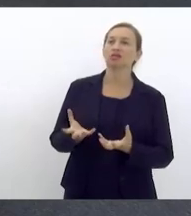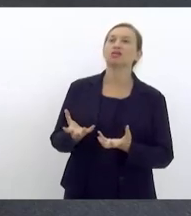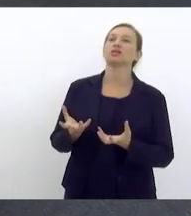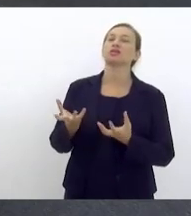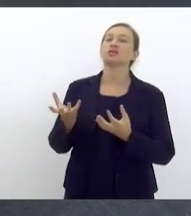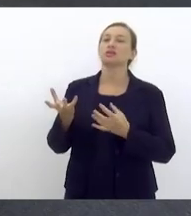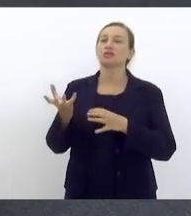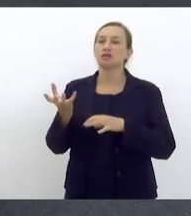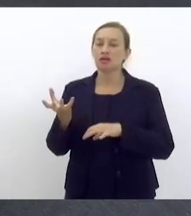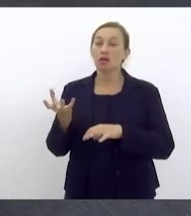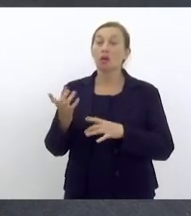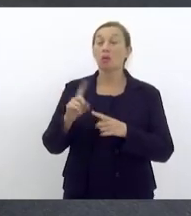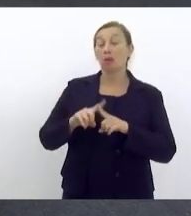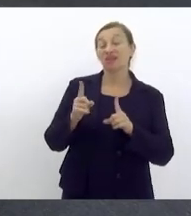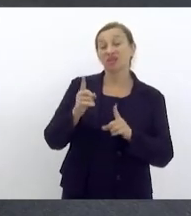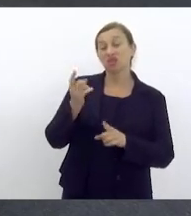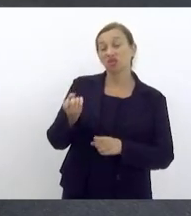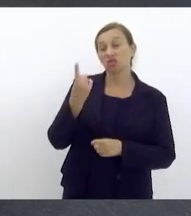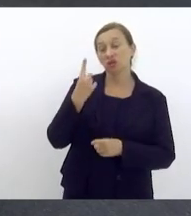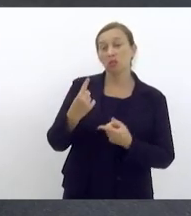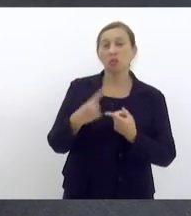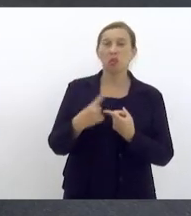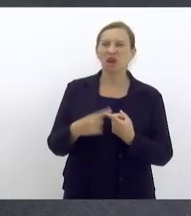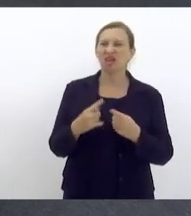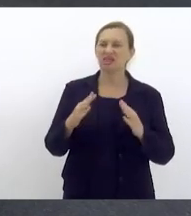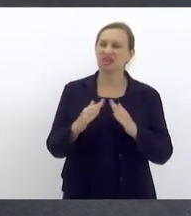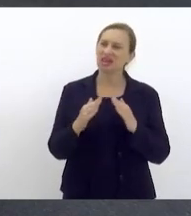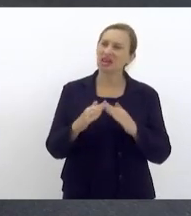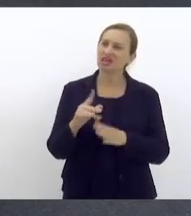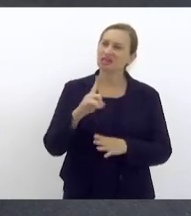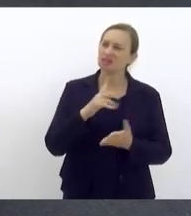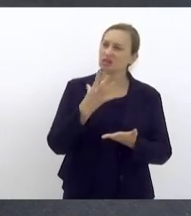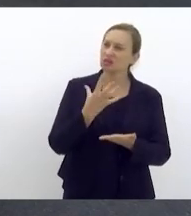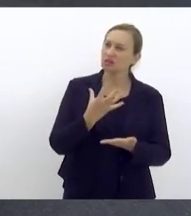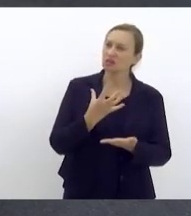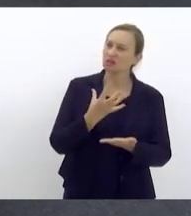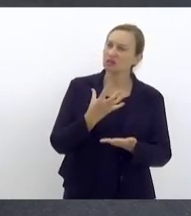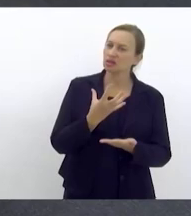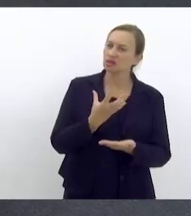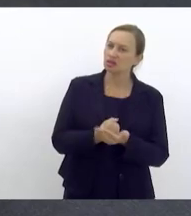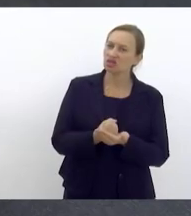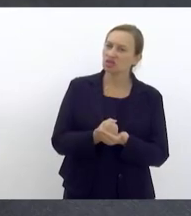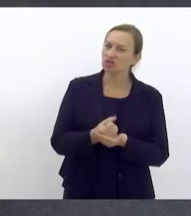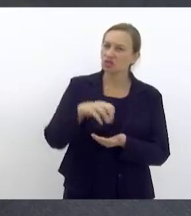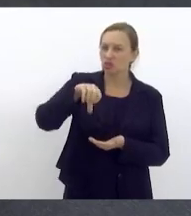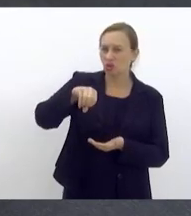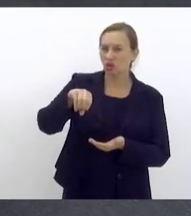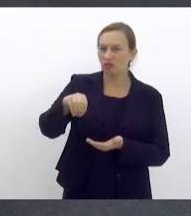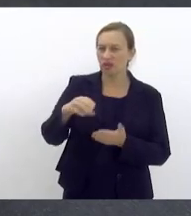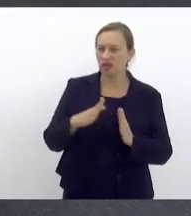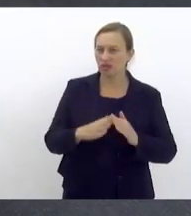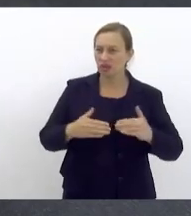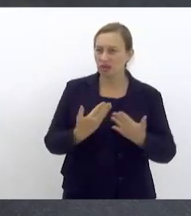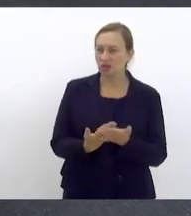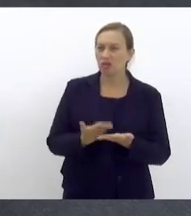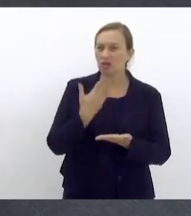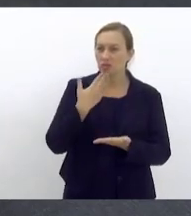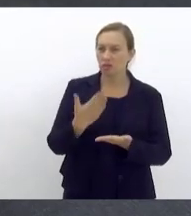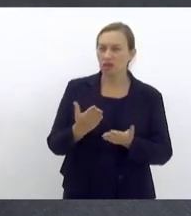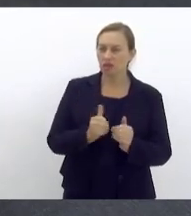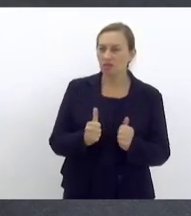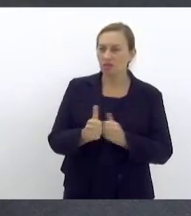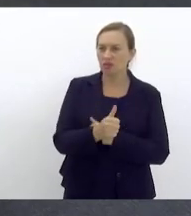achamos isso exagerado Porque mesmo nessa casa tendo sido protocolizado quase 90 requerimentos de pedido de frente